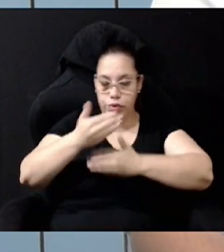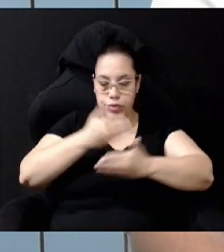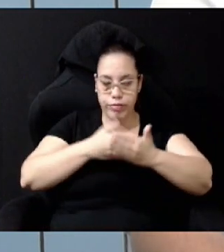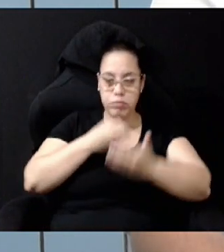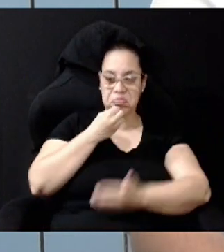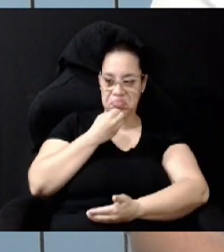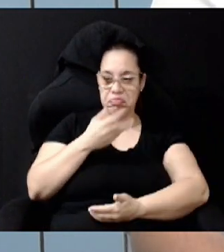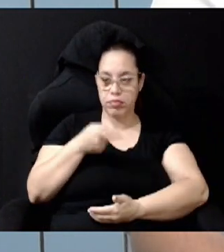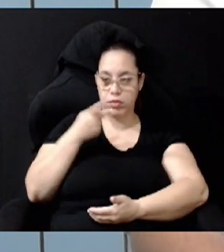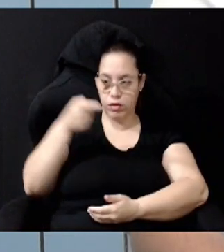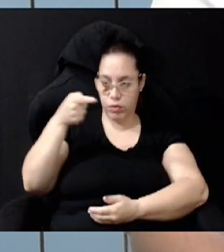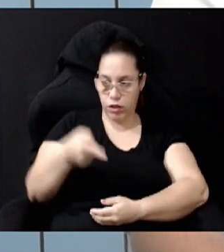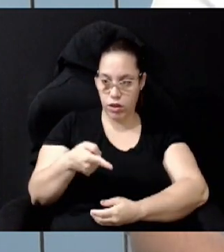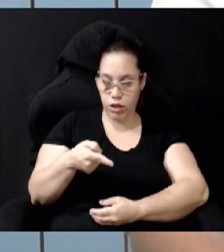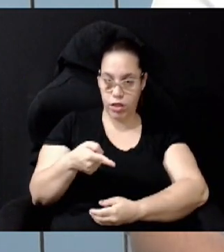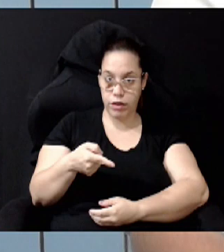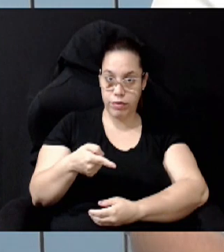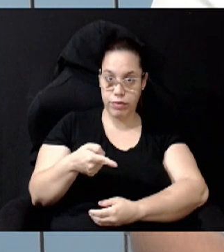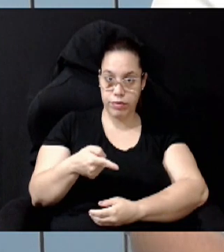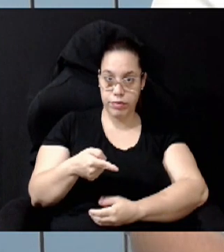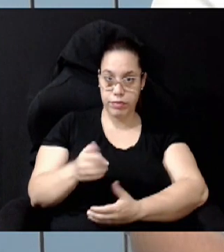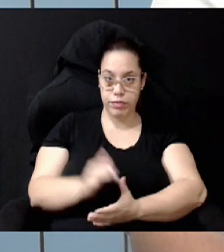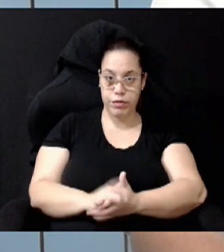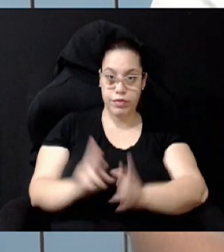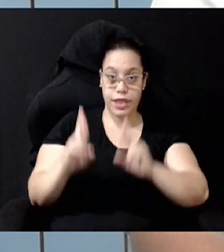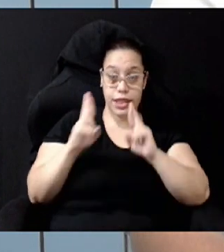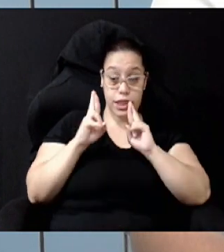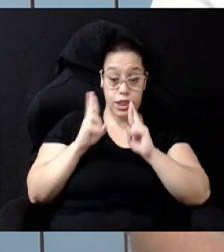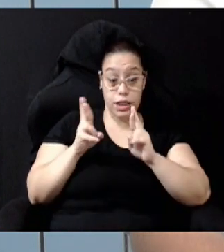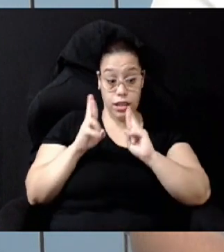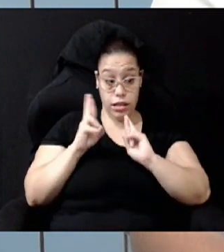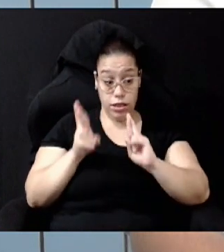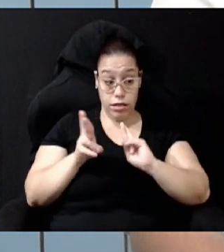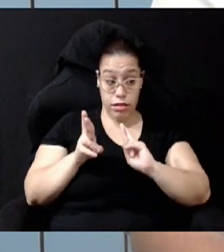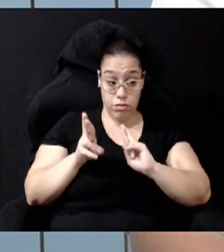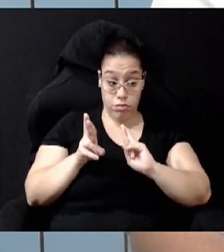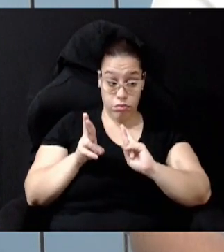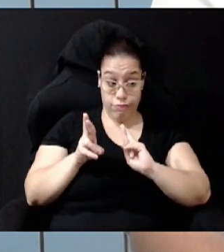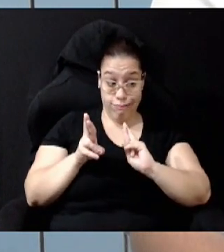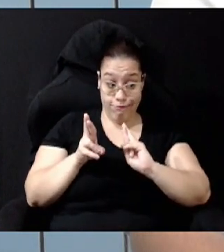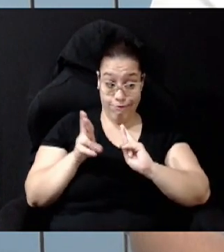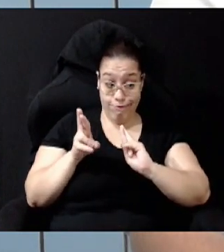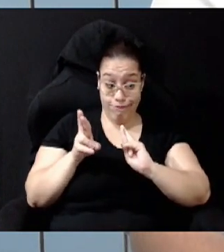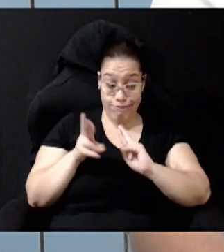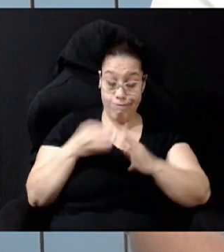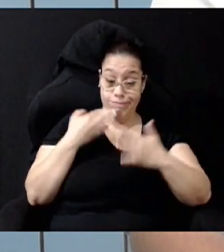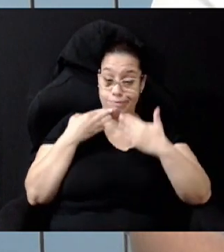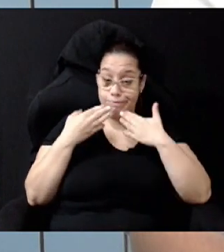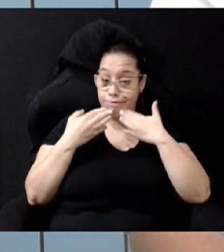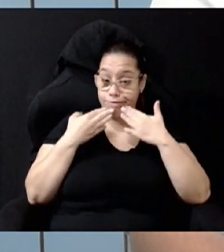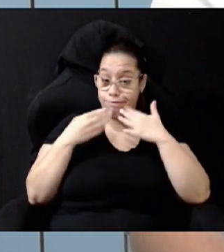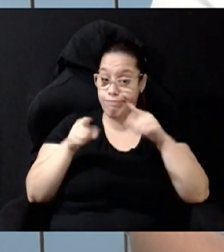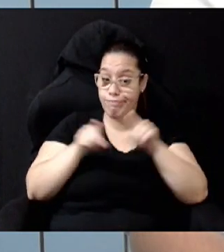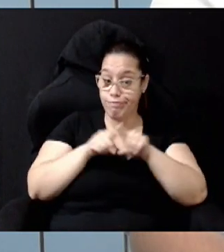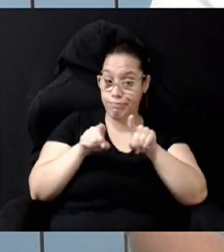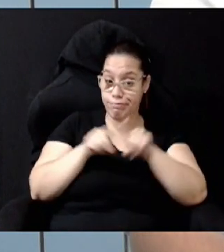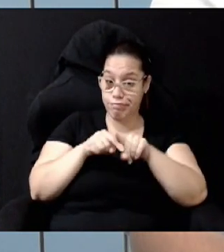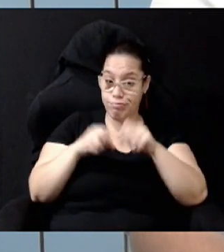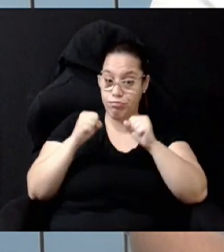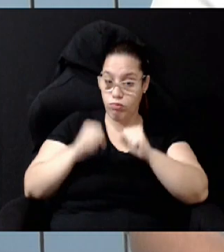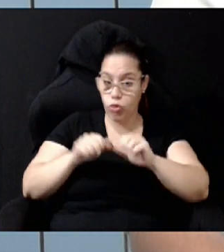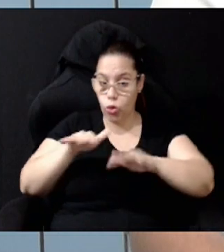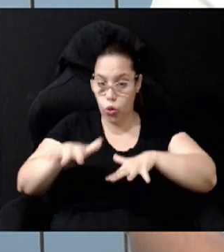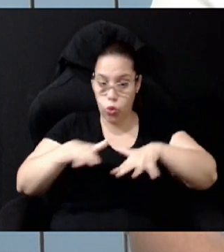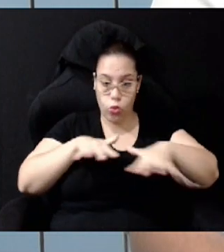né? E a expectativa é de que com essas conversas também nós possamos mobilizar as pessoas,